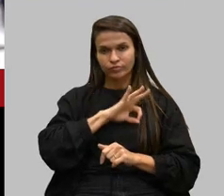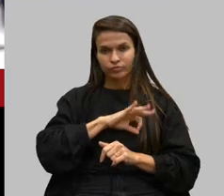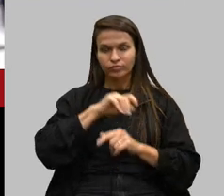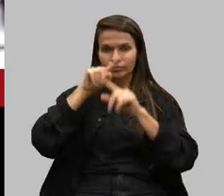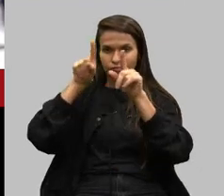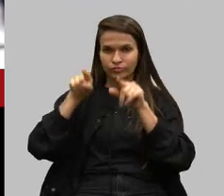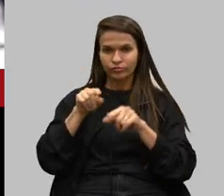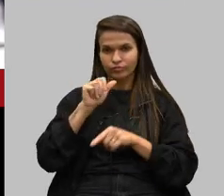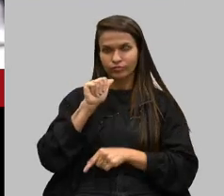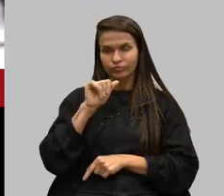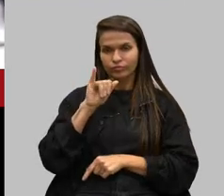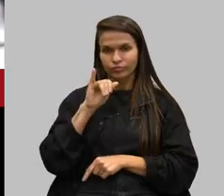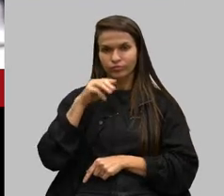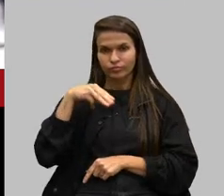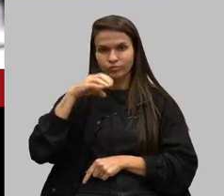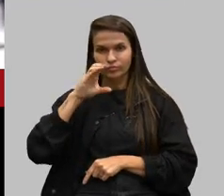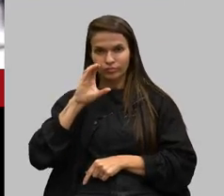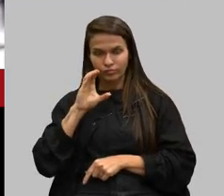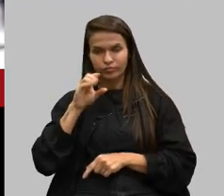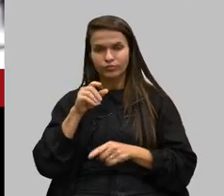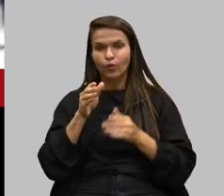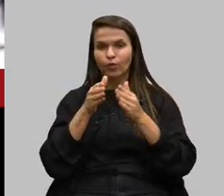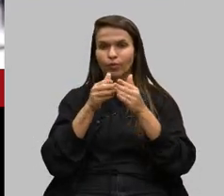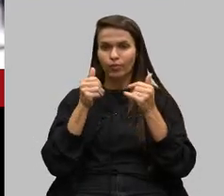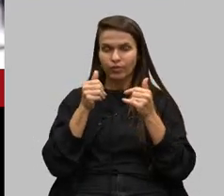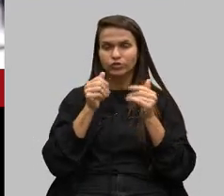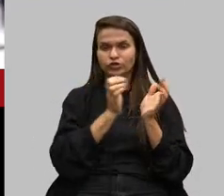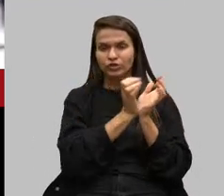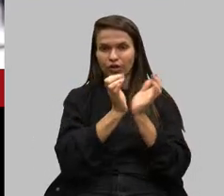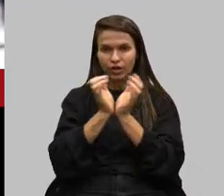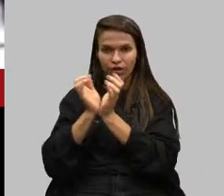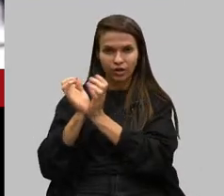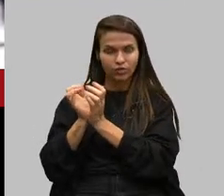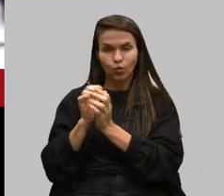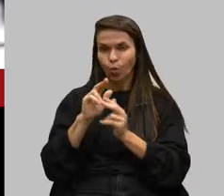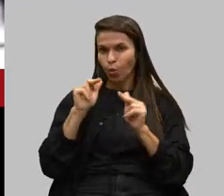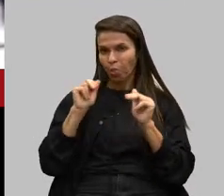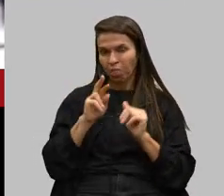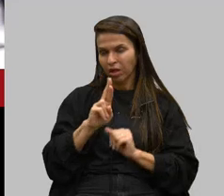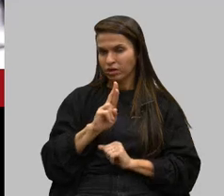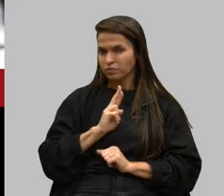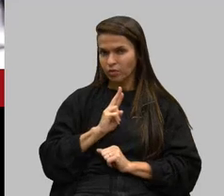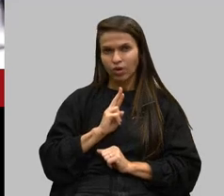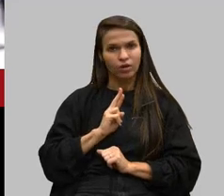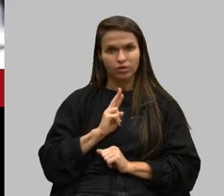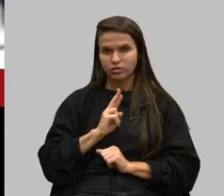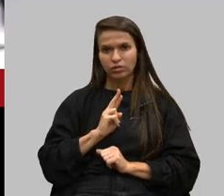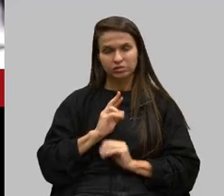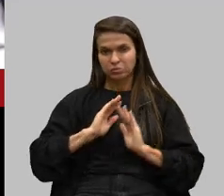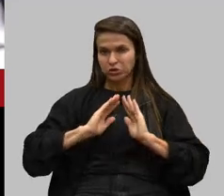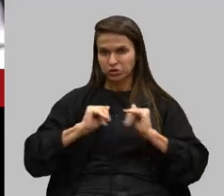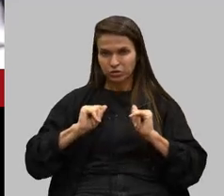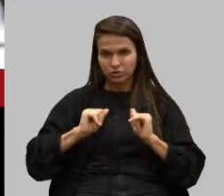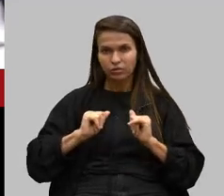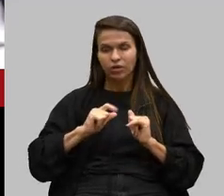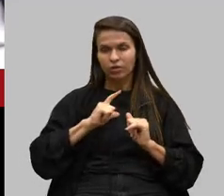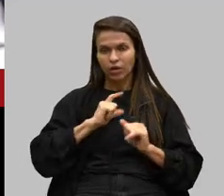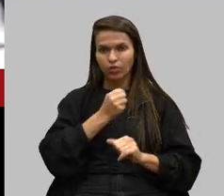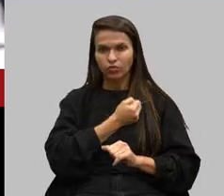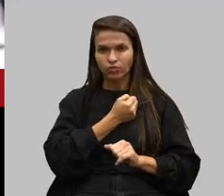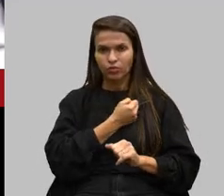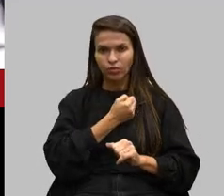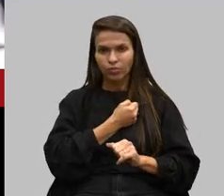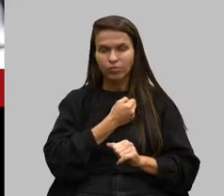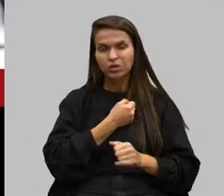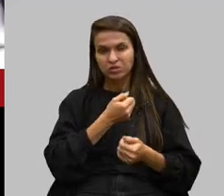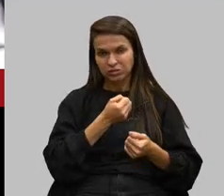da Mc de acordo com as reivindicações da categoria nós nunca tivemos resposta dessa solicitação Eu tenho um número dos requerimentos aqui